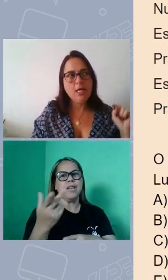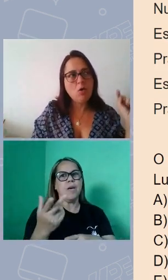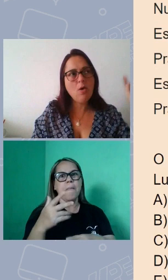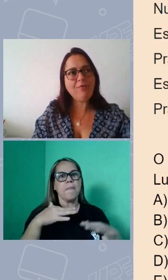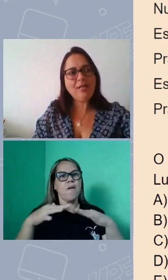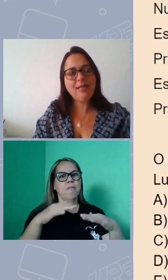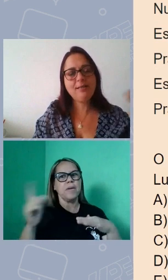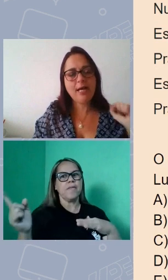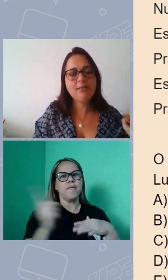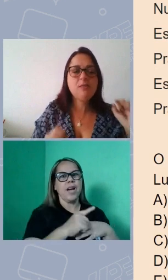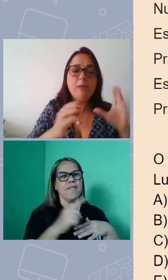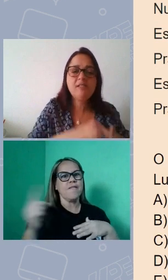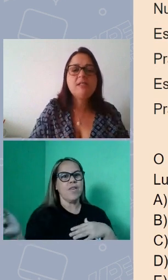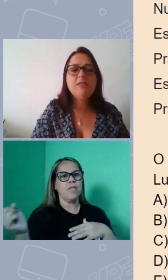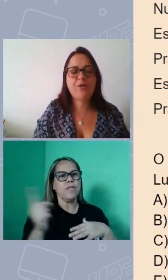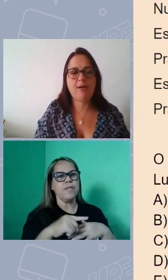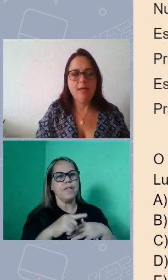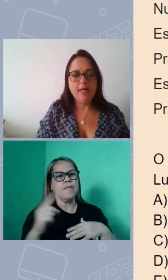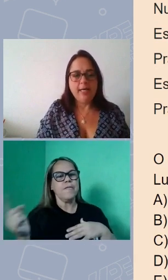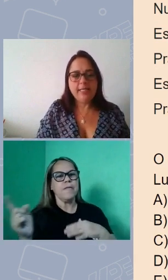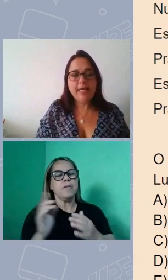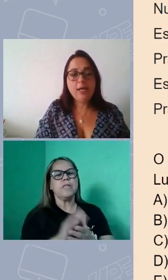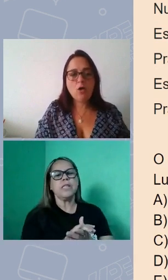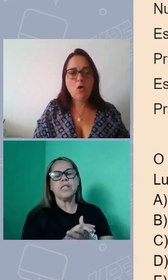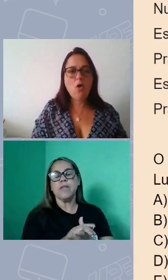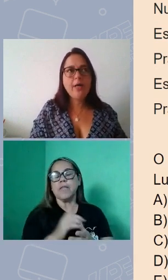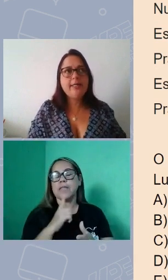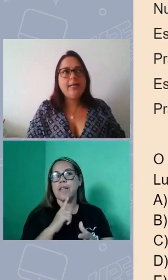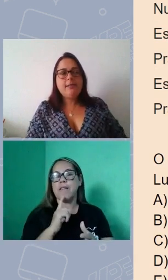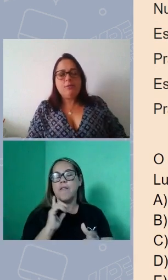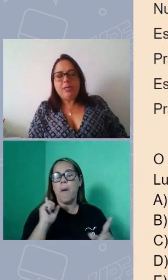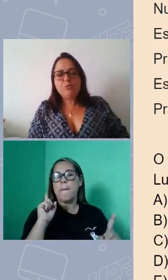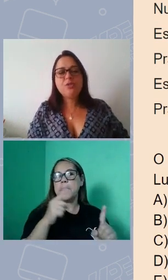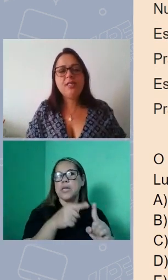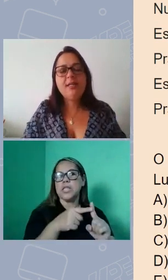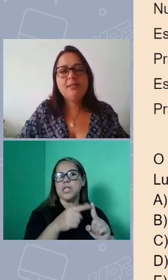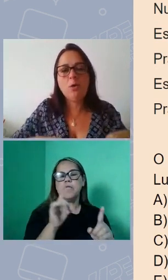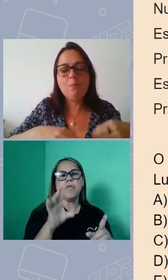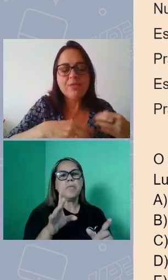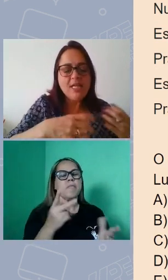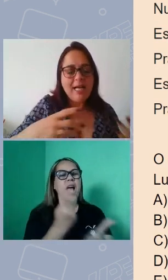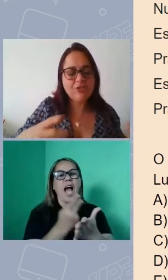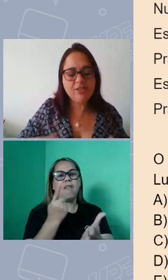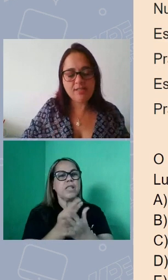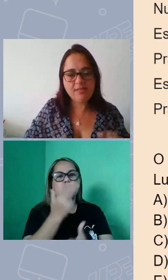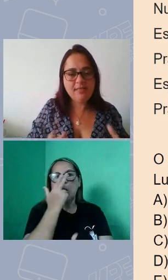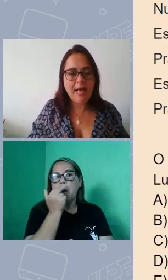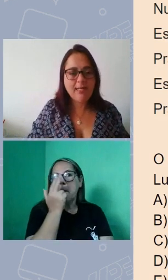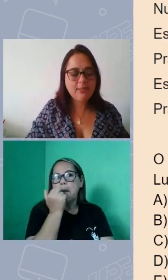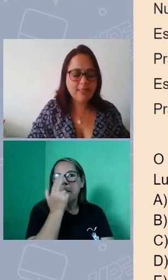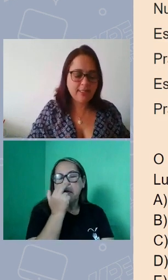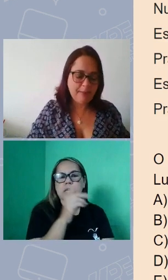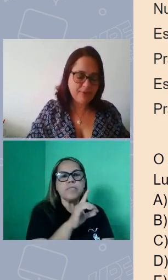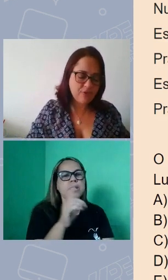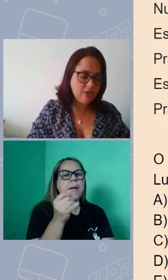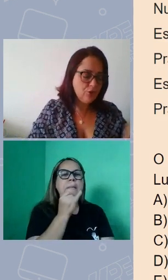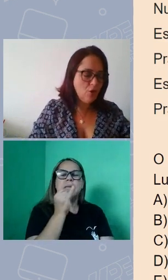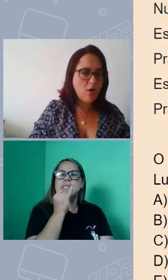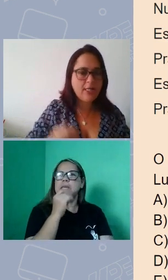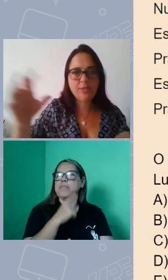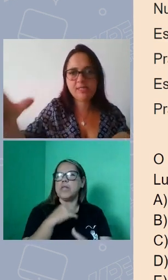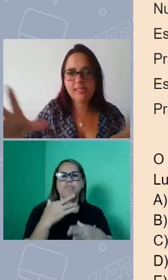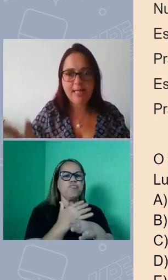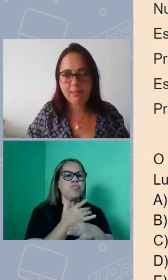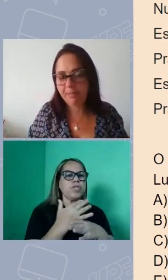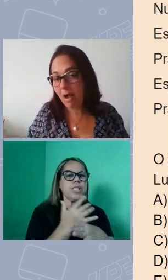né com afinidade específica e ele ocorre né no mesmo dia então a gente tem cidades né a pessoa se